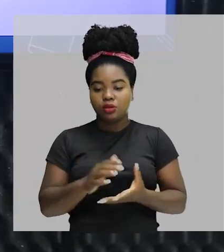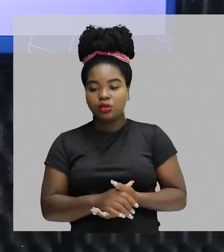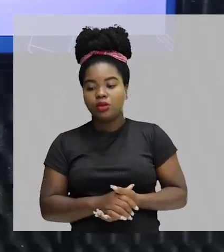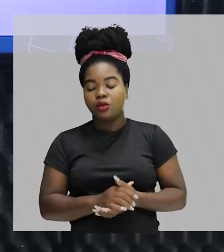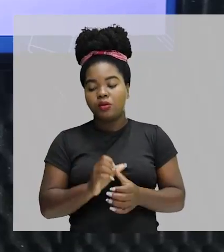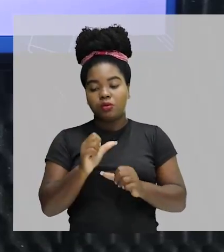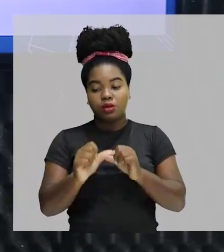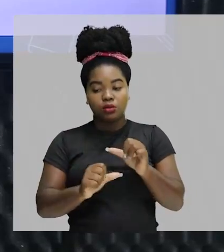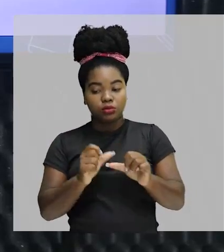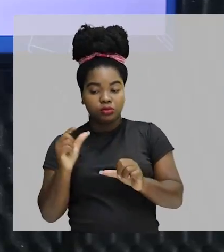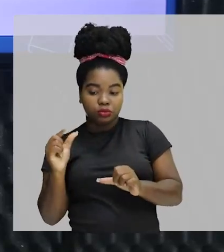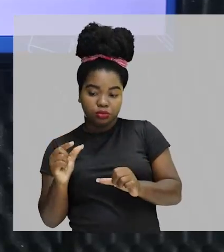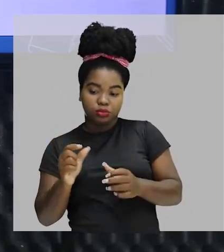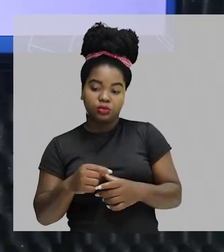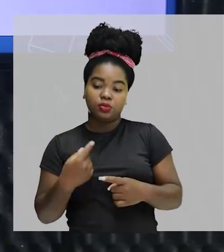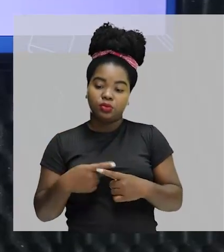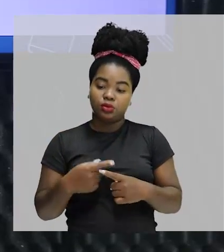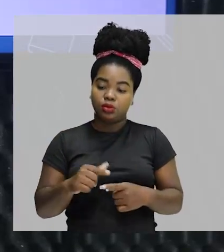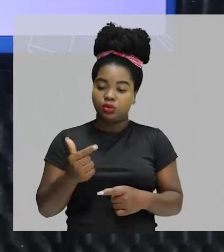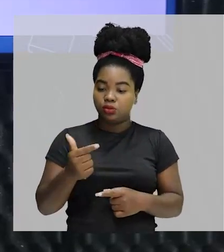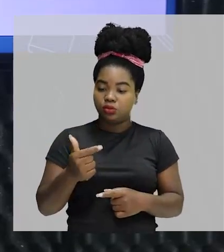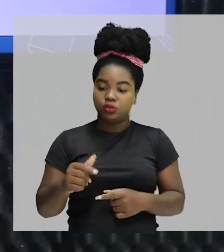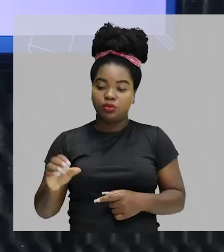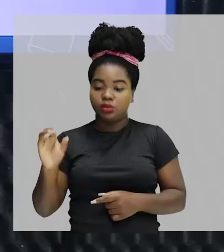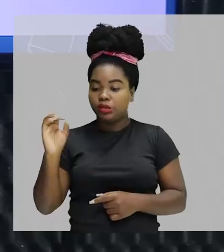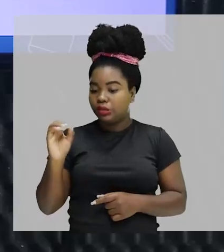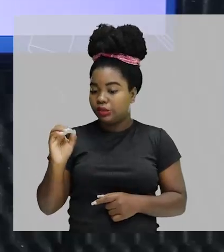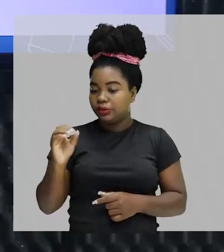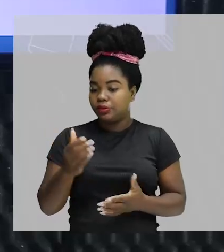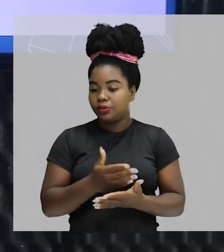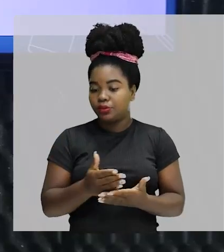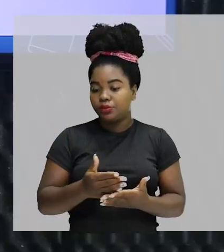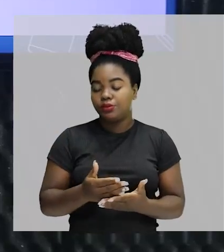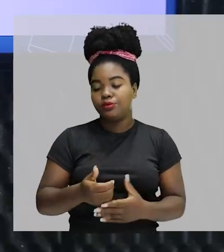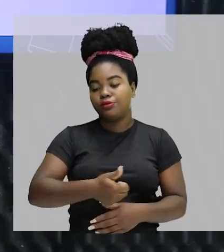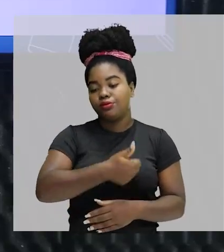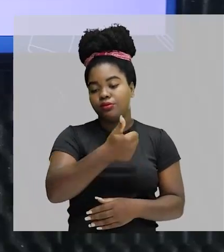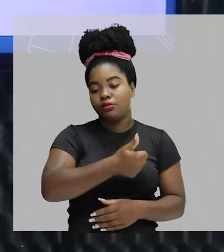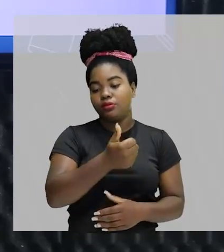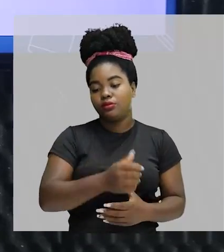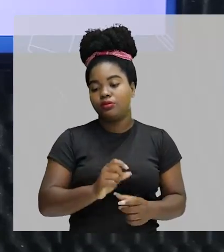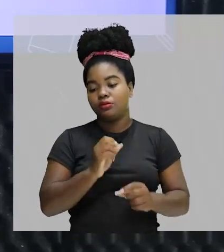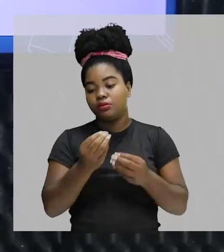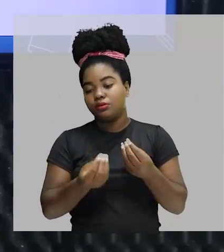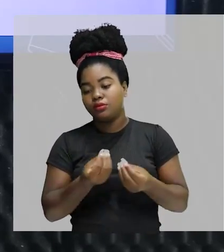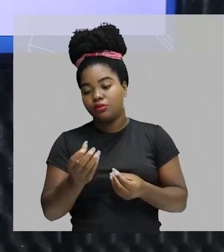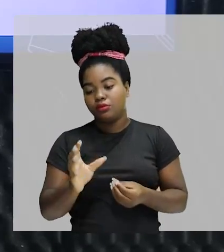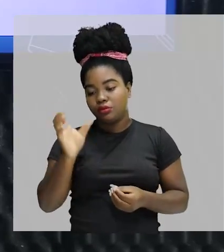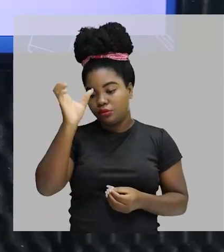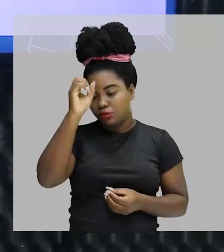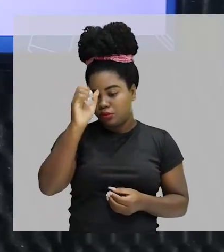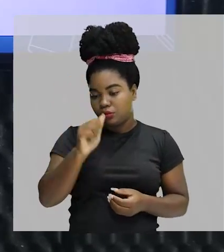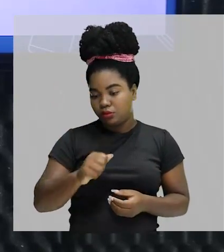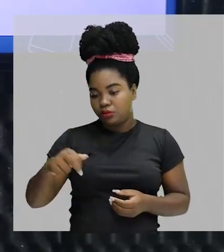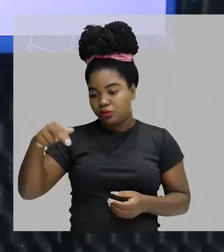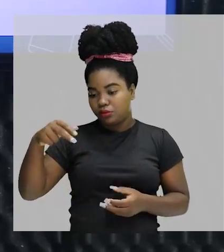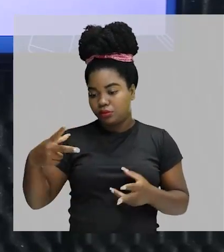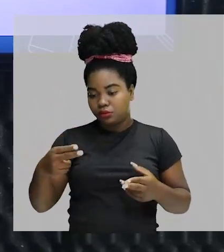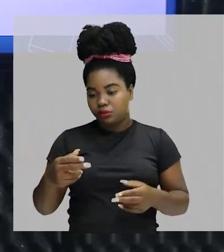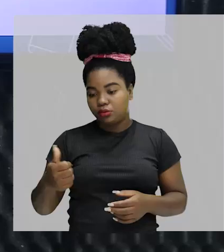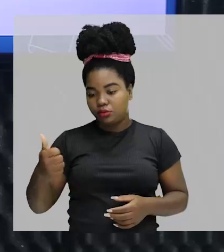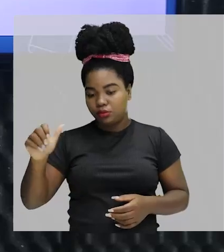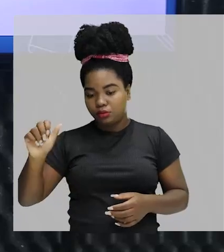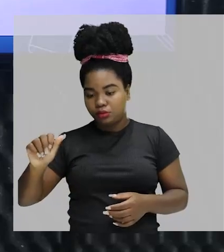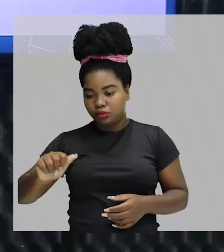tem termo zero, numa sequência, começa a partir do primeiro termo. Mas como é que você aprendeu? Você aprendeu a n é igual a 1